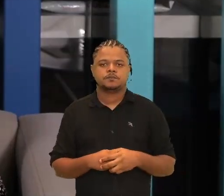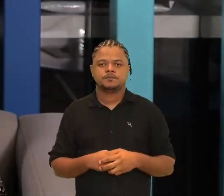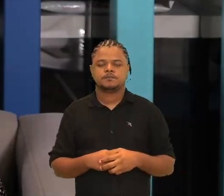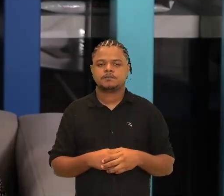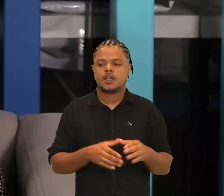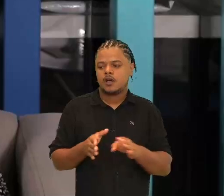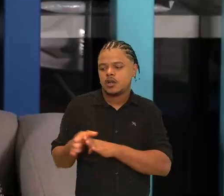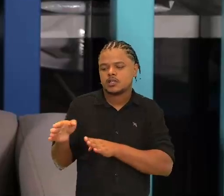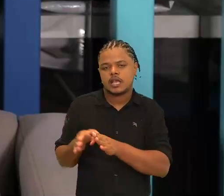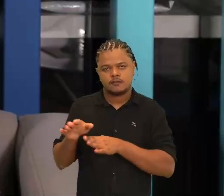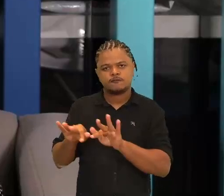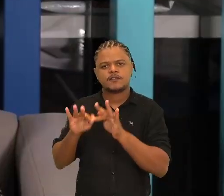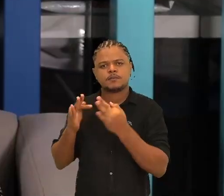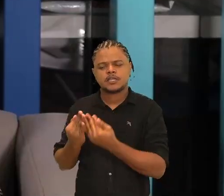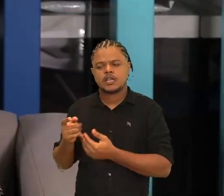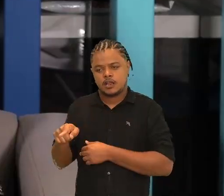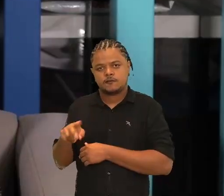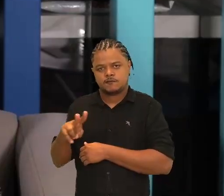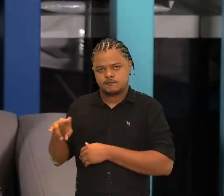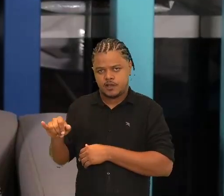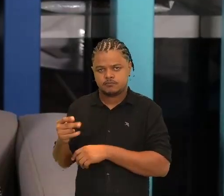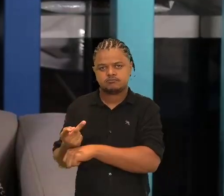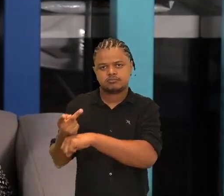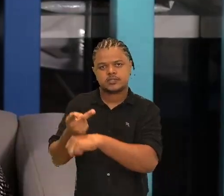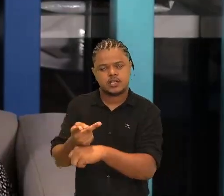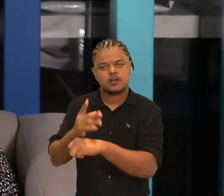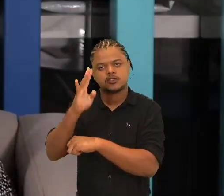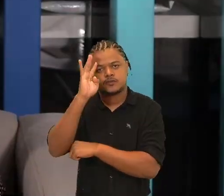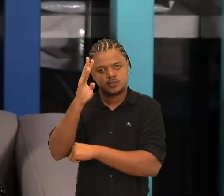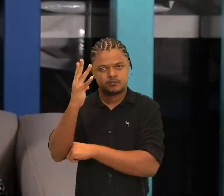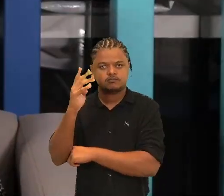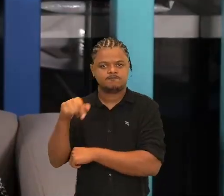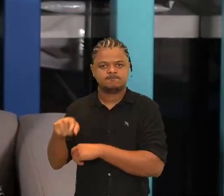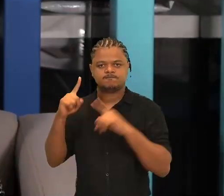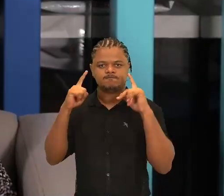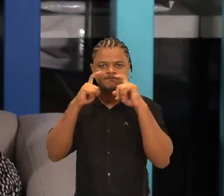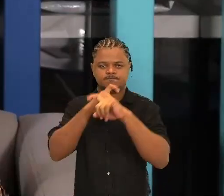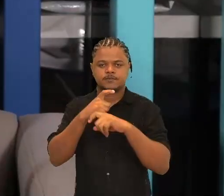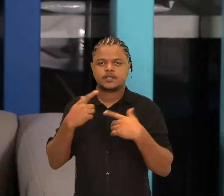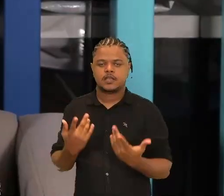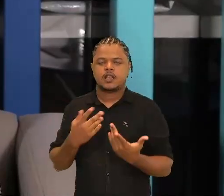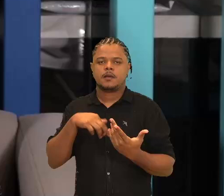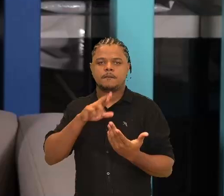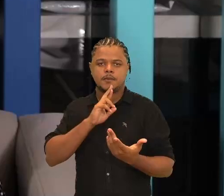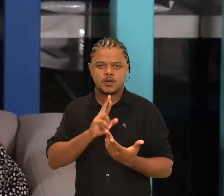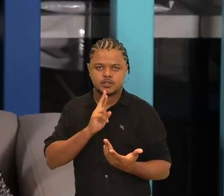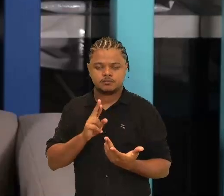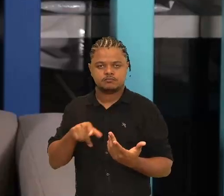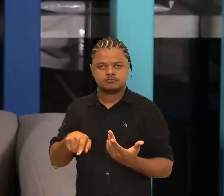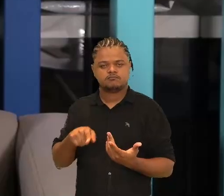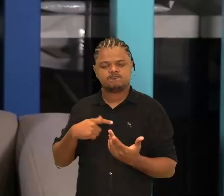orientar a buscar, né, as possíveis soluções para essas né, as respostas para